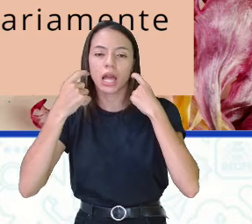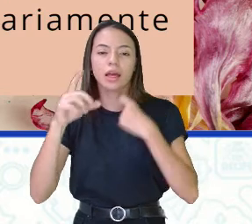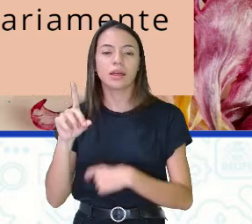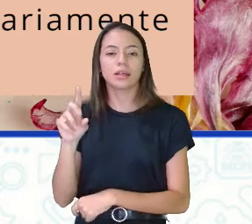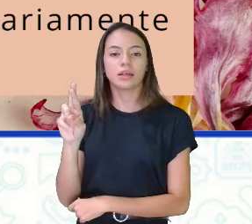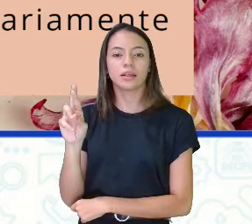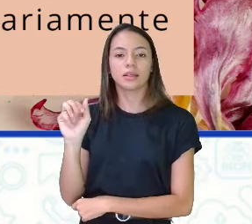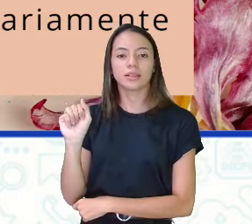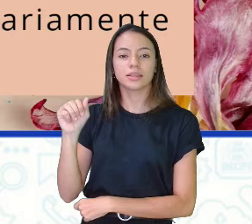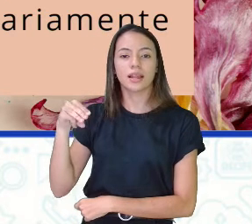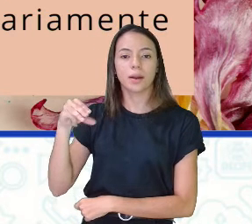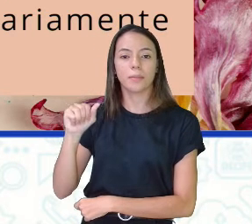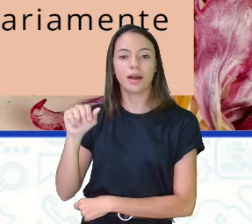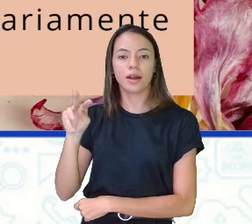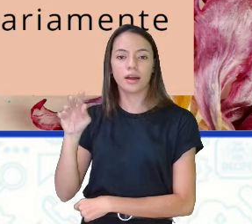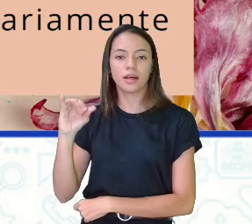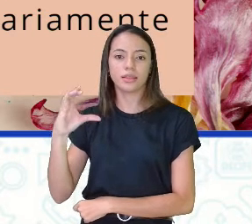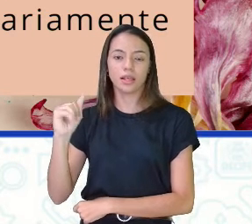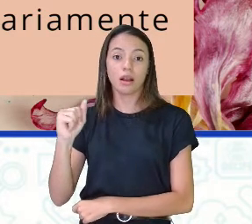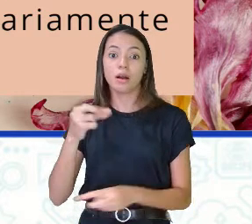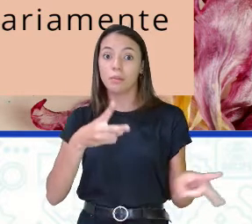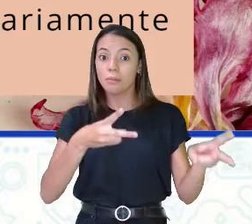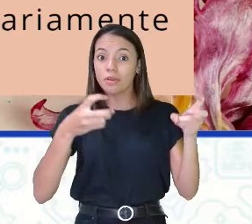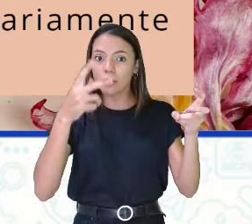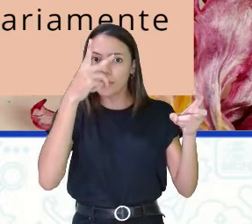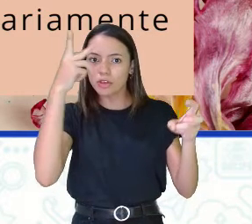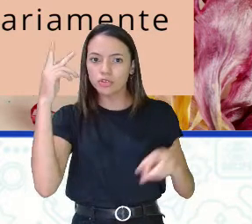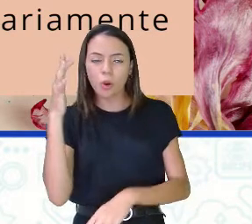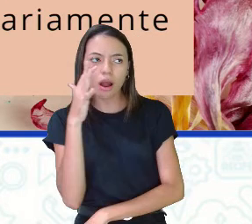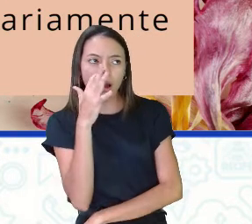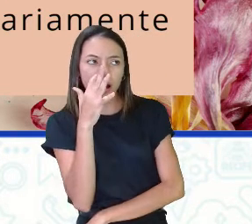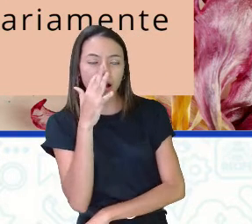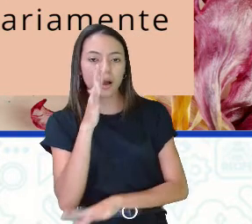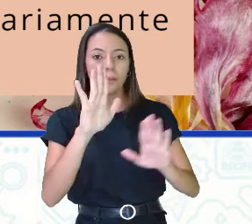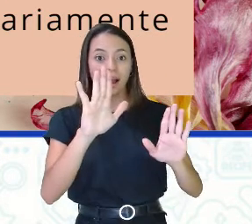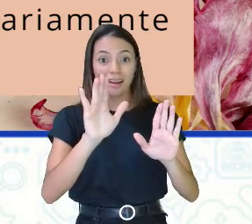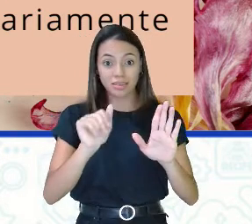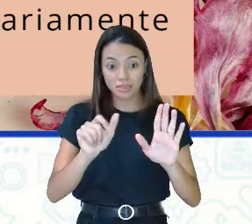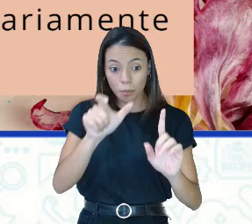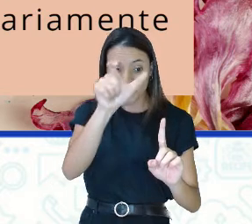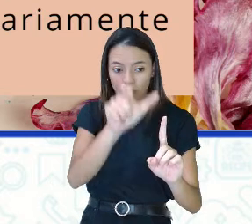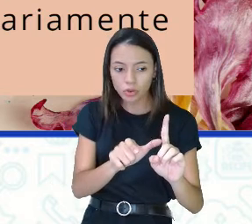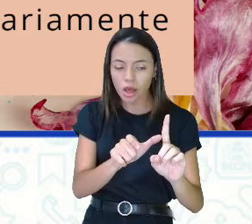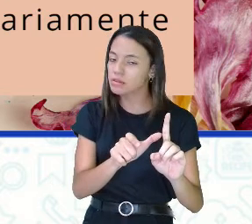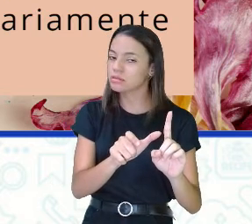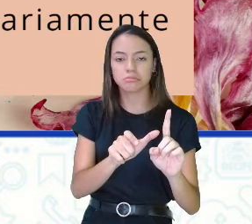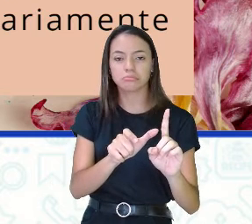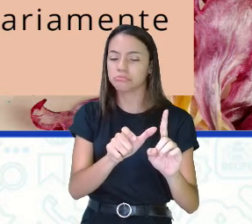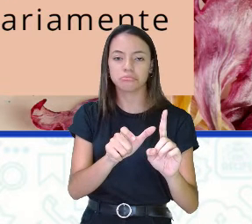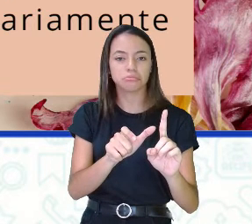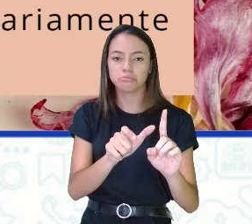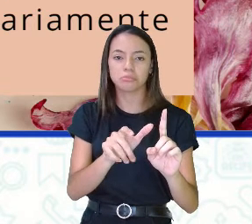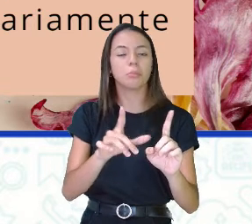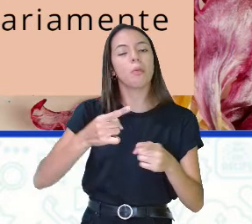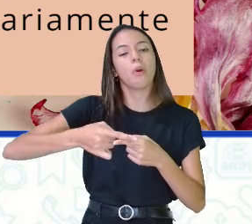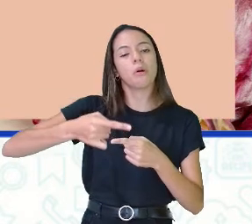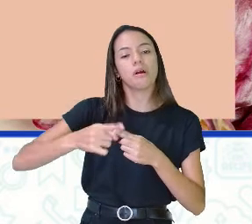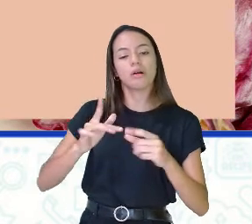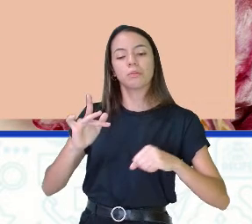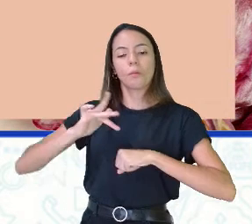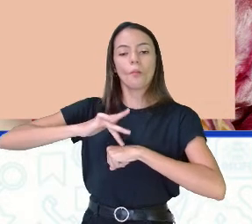pelos telespectadores, mas não necessariamente pelos personagens da trama, quando a gente fala, né, de uma ironia